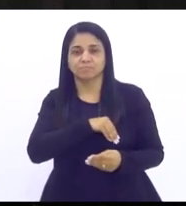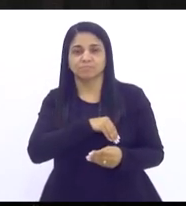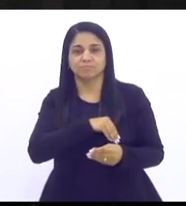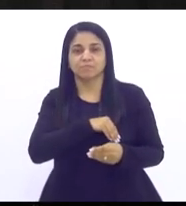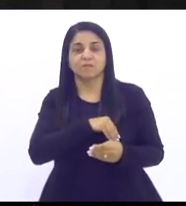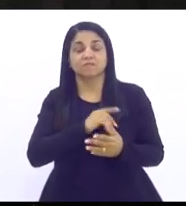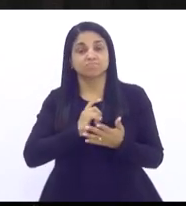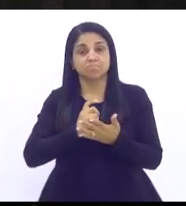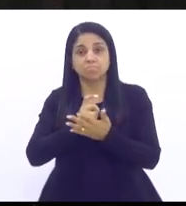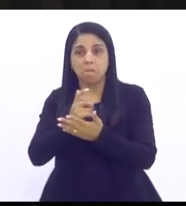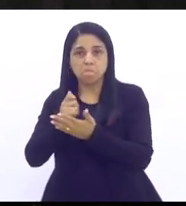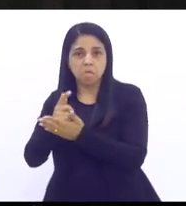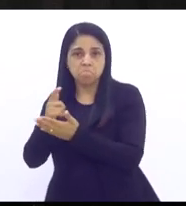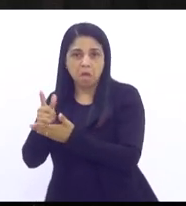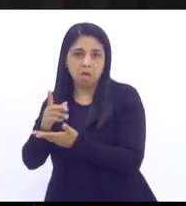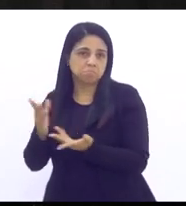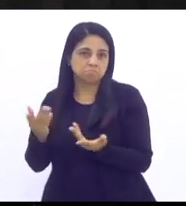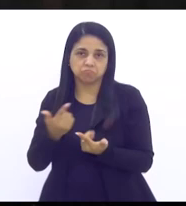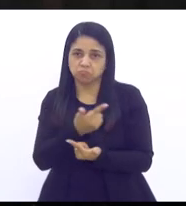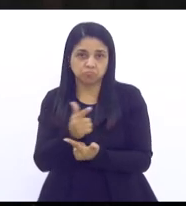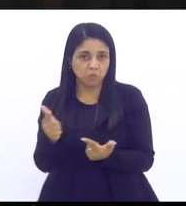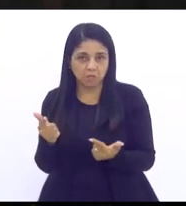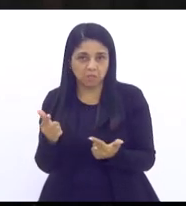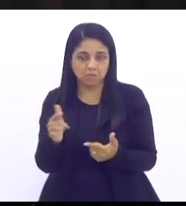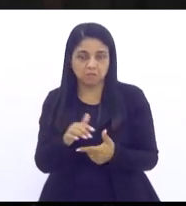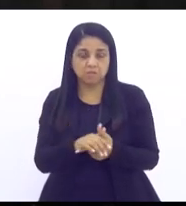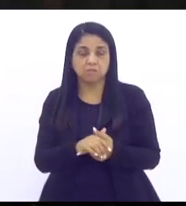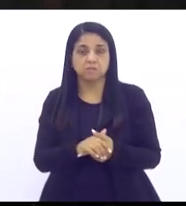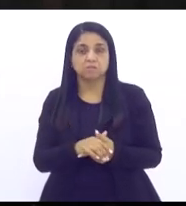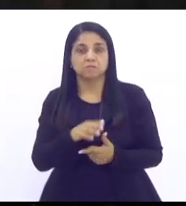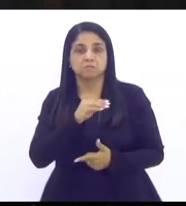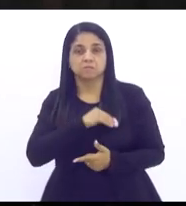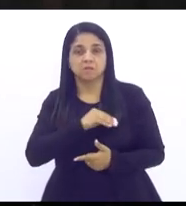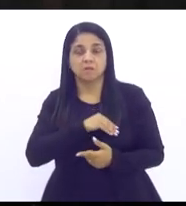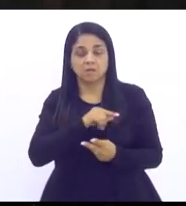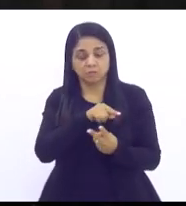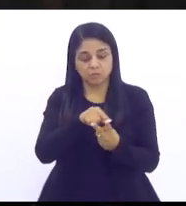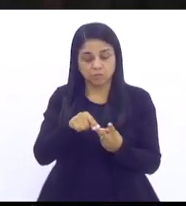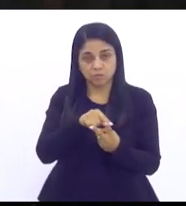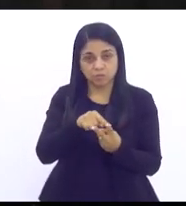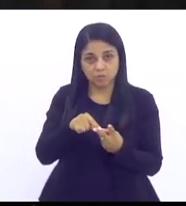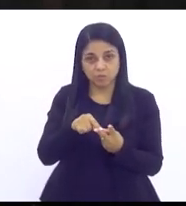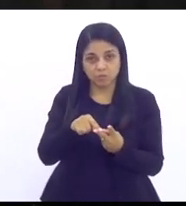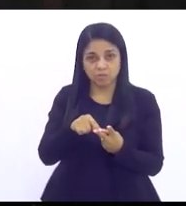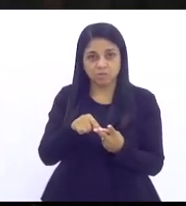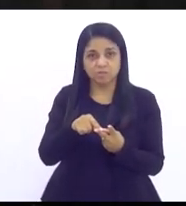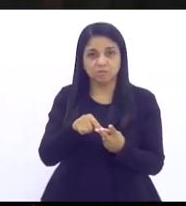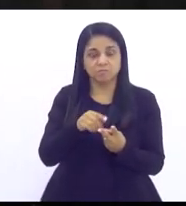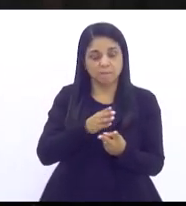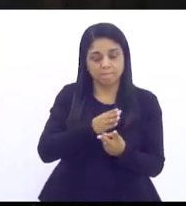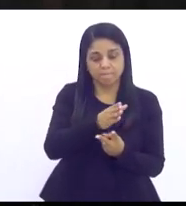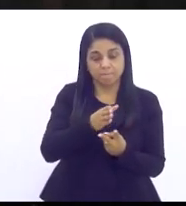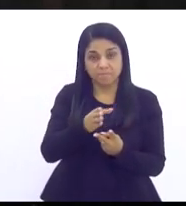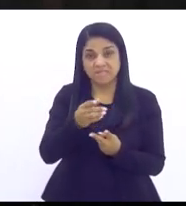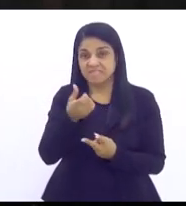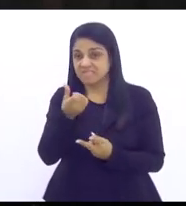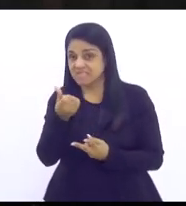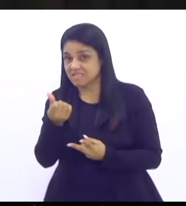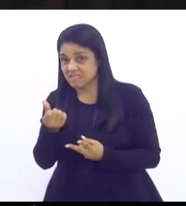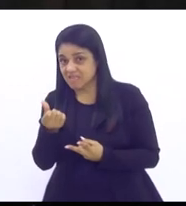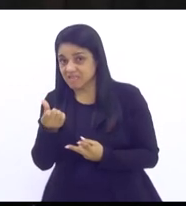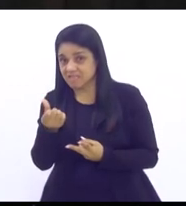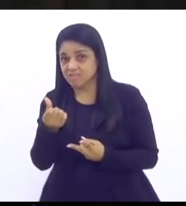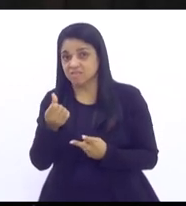de compra dos seus salários. São duas faixas, das seis faixas que compõem a